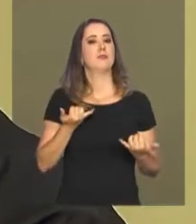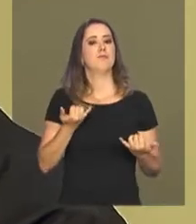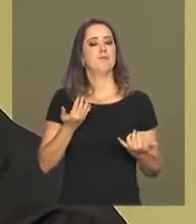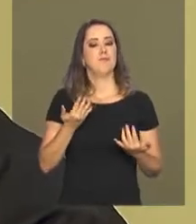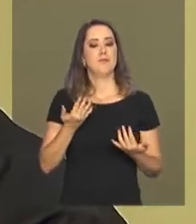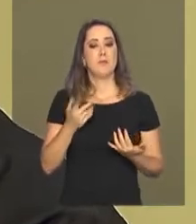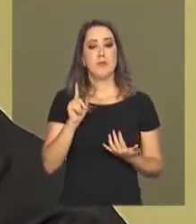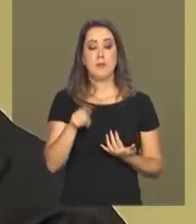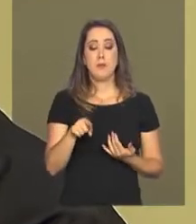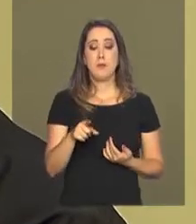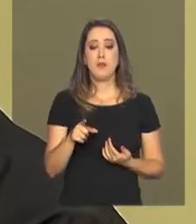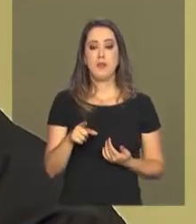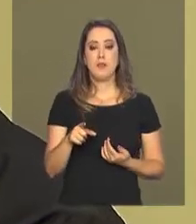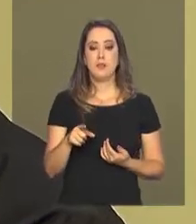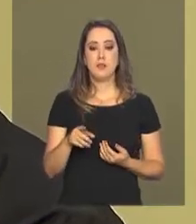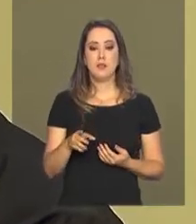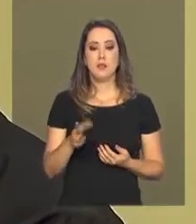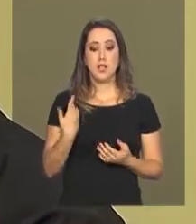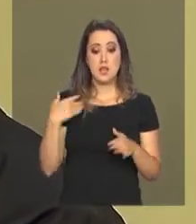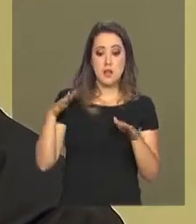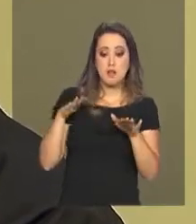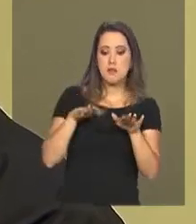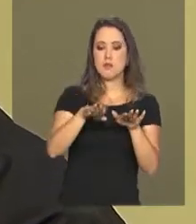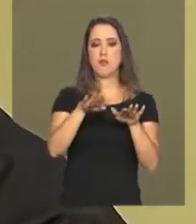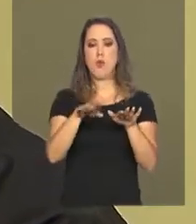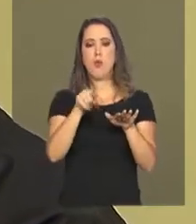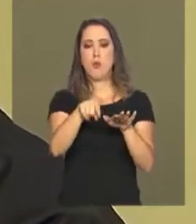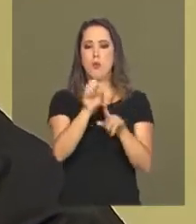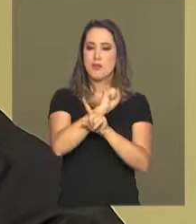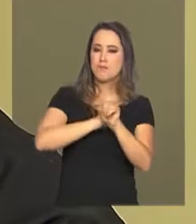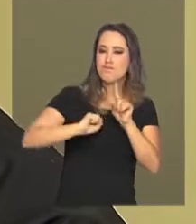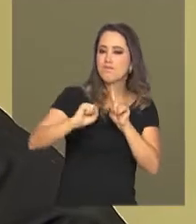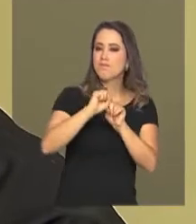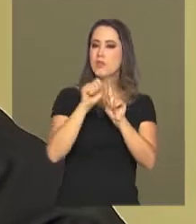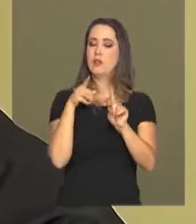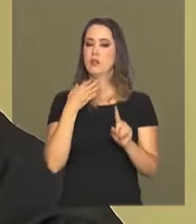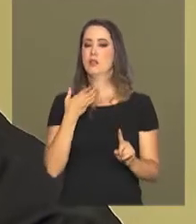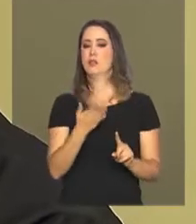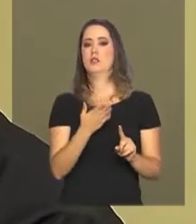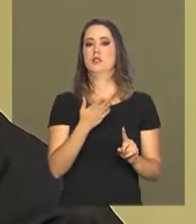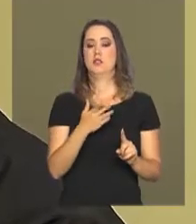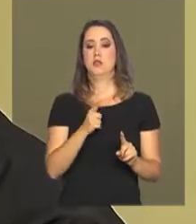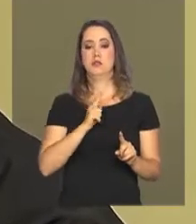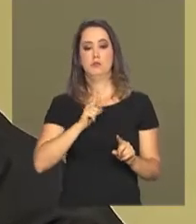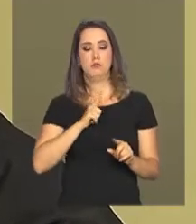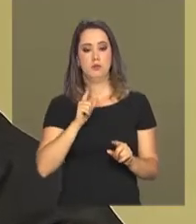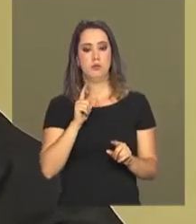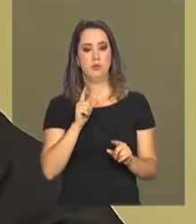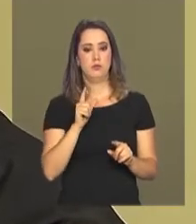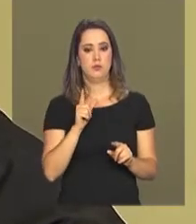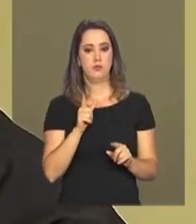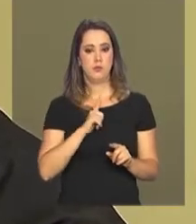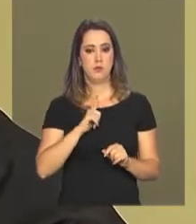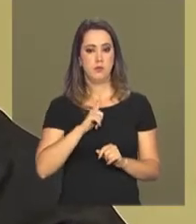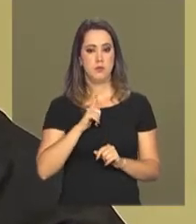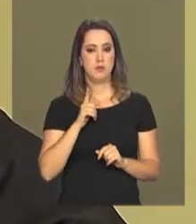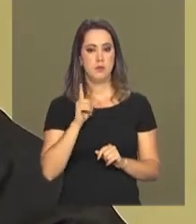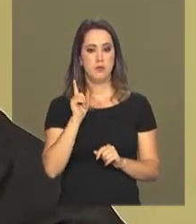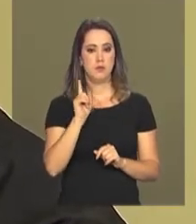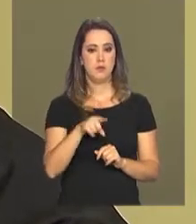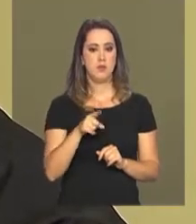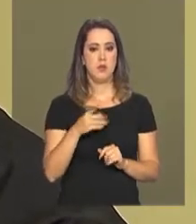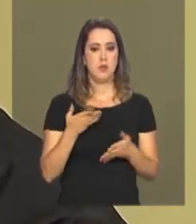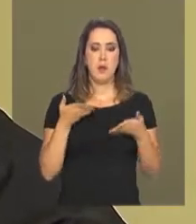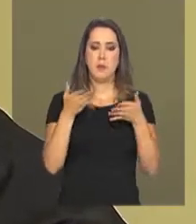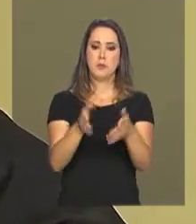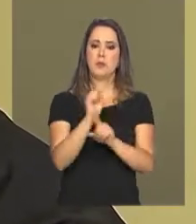ele ele tinha série um contexto social nem você passa a fazer